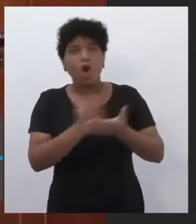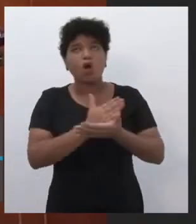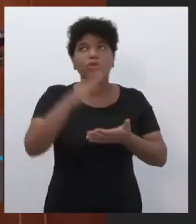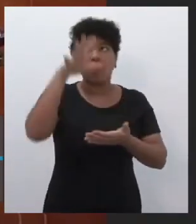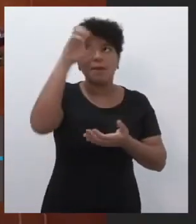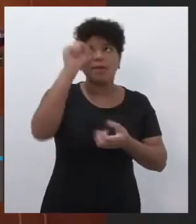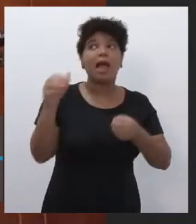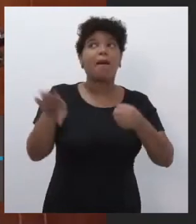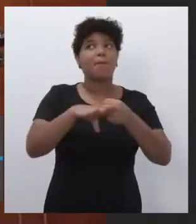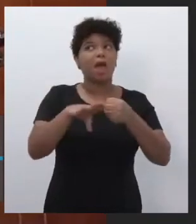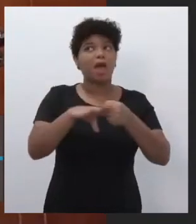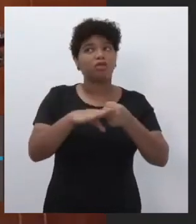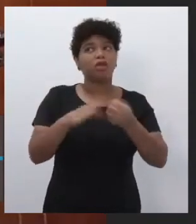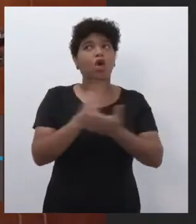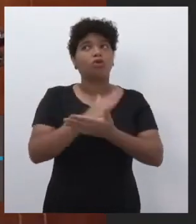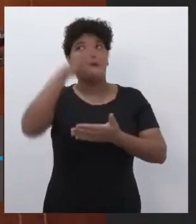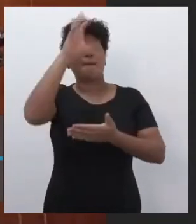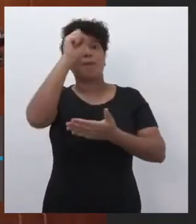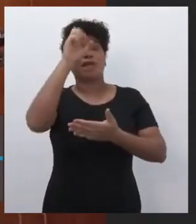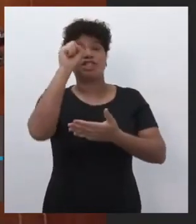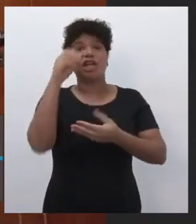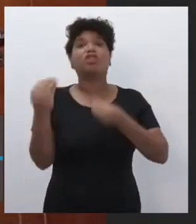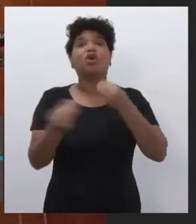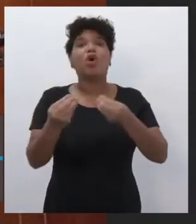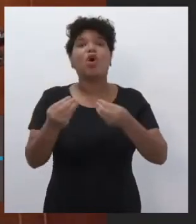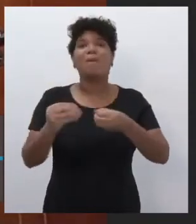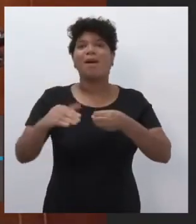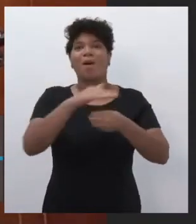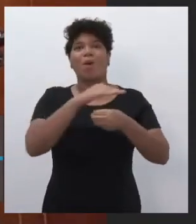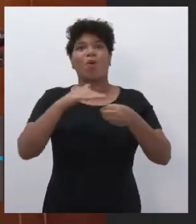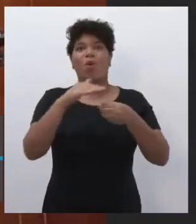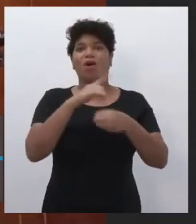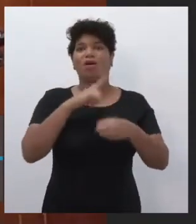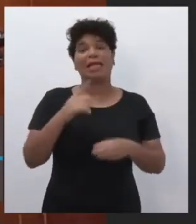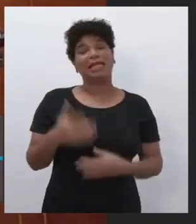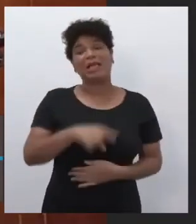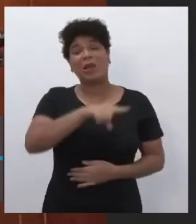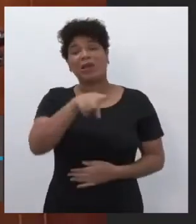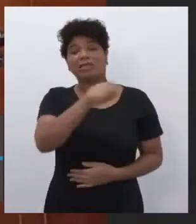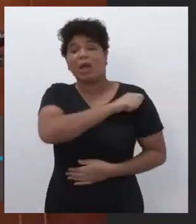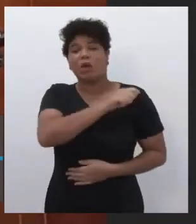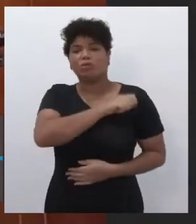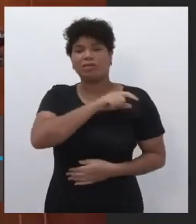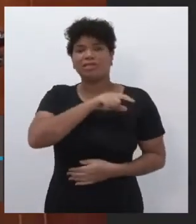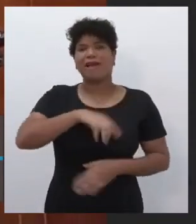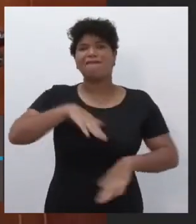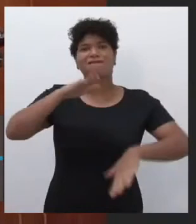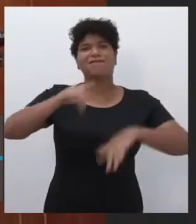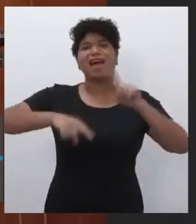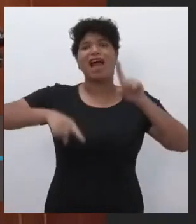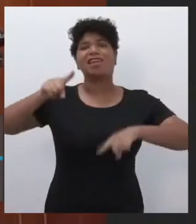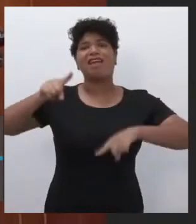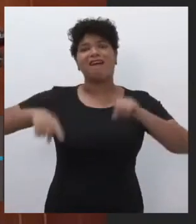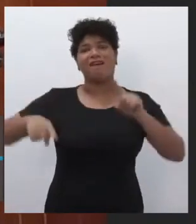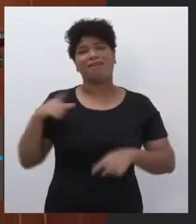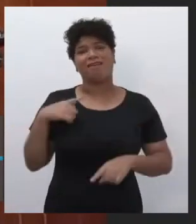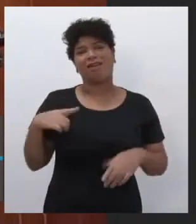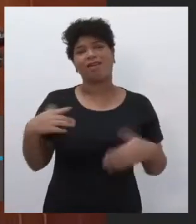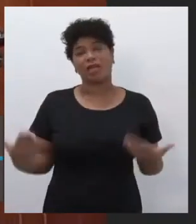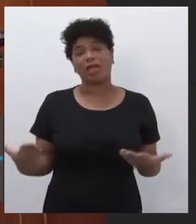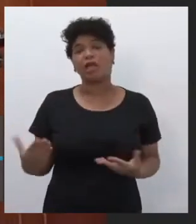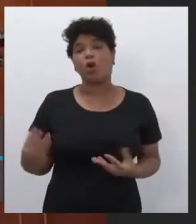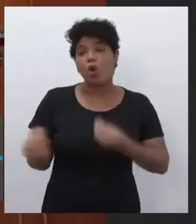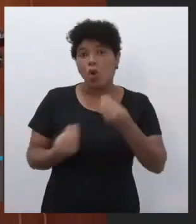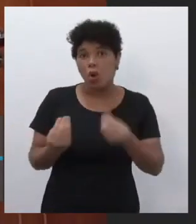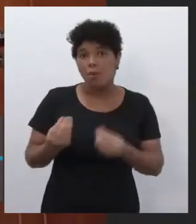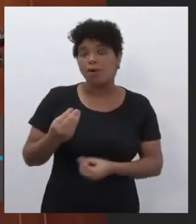demais habilidades. Independente do componente curricular, ele é fundamental que os professores, que